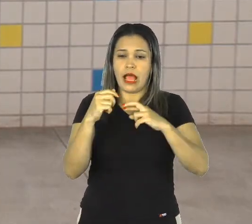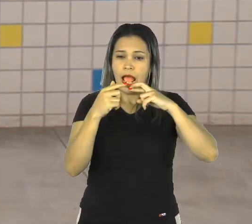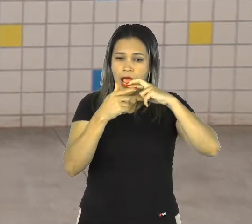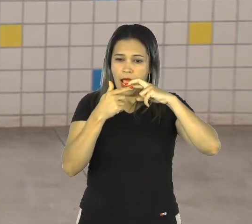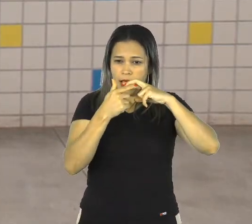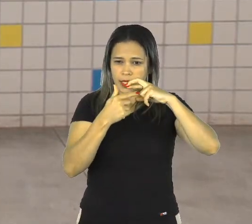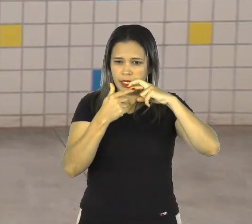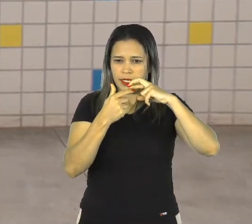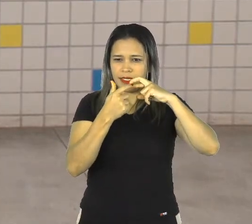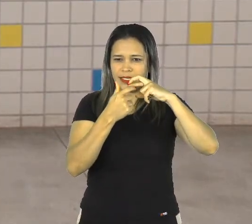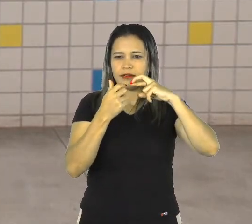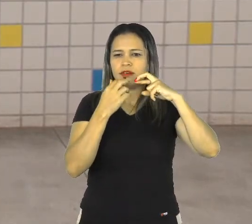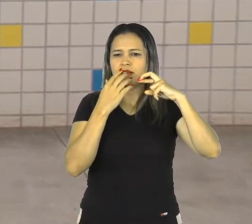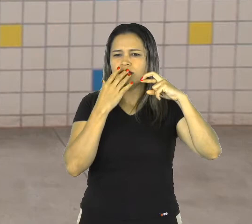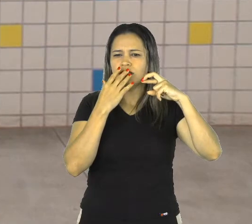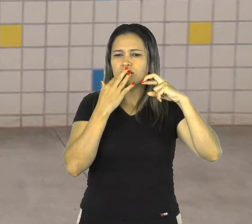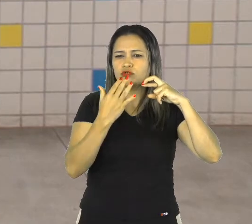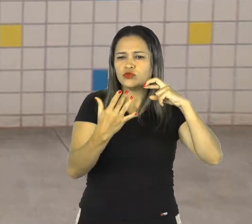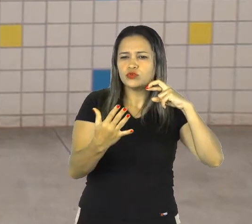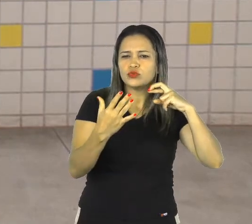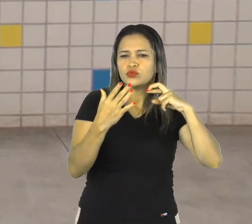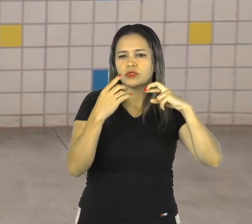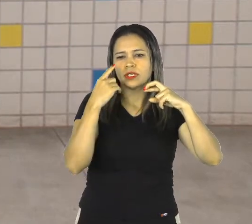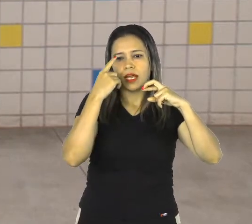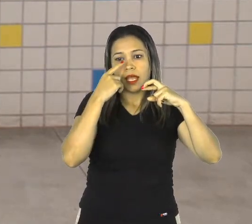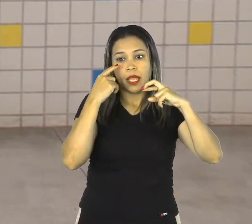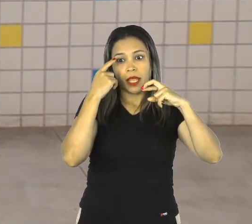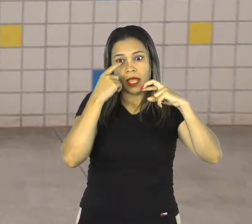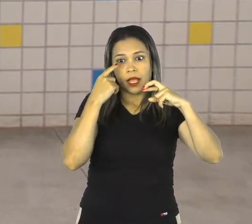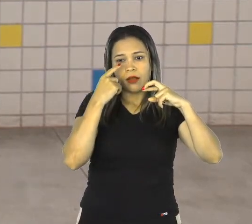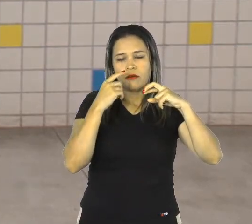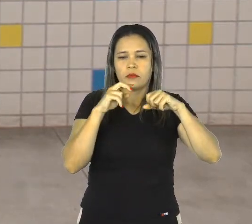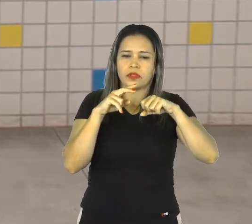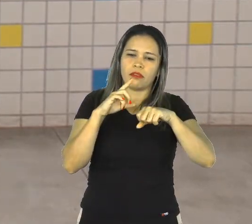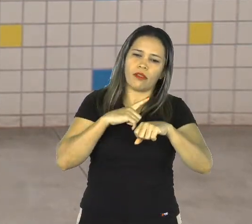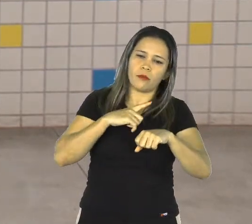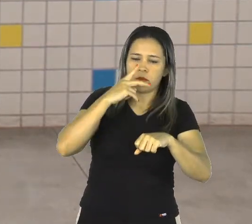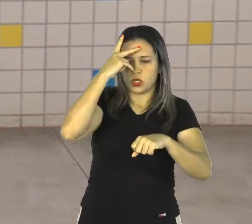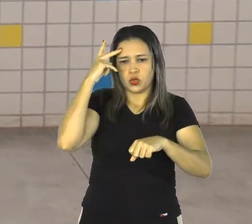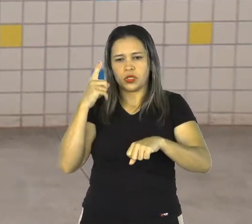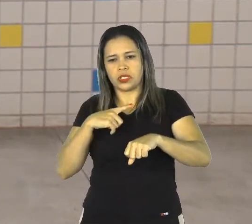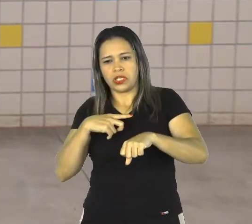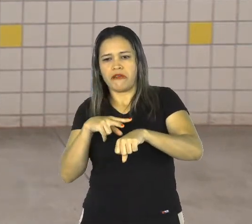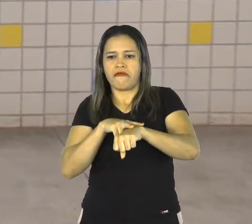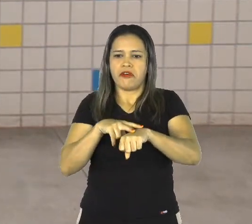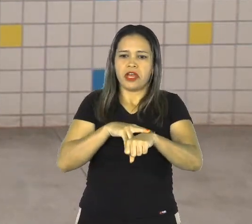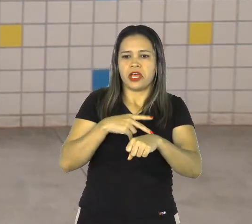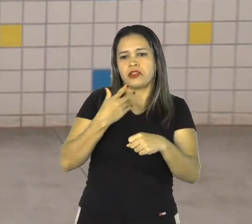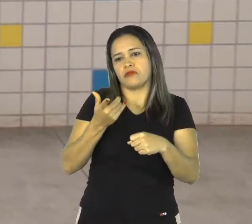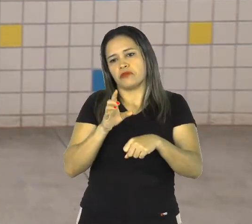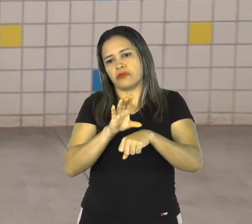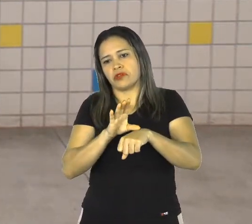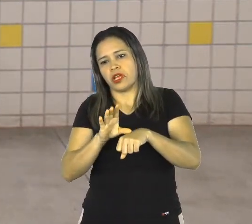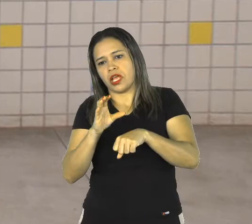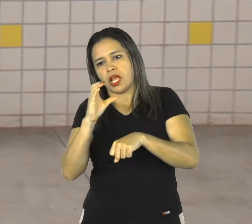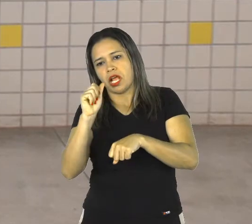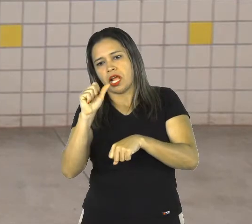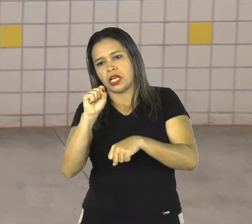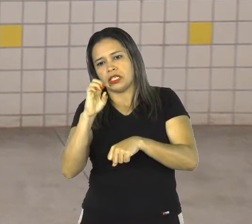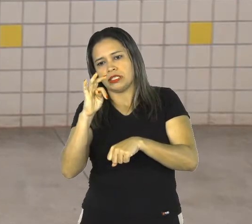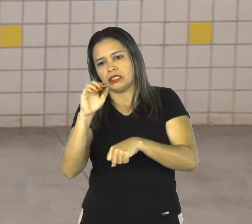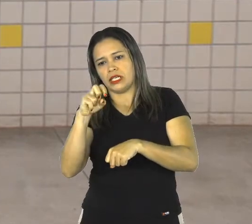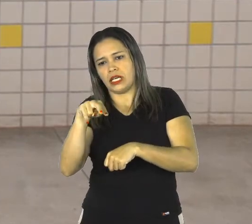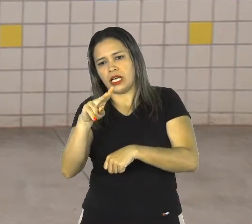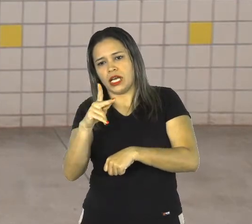é onde que tem essa coloração. Tem pessoas que têm olho verde, tem pessoas que têm olho castanho, tem pessoas que têm